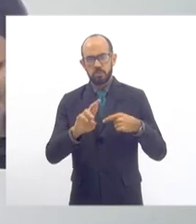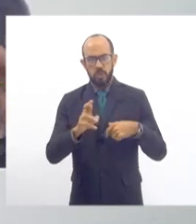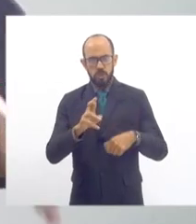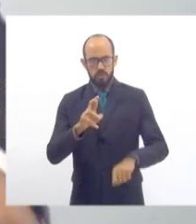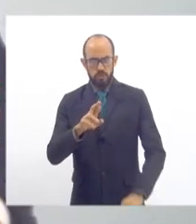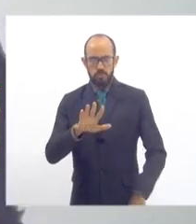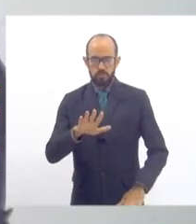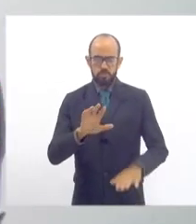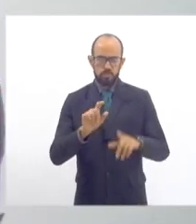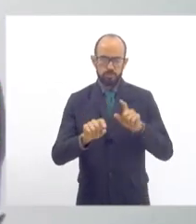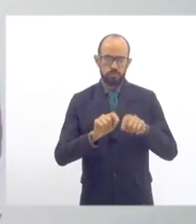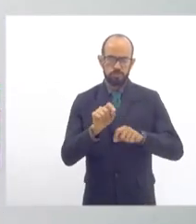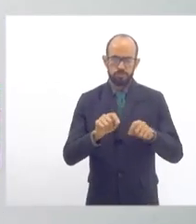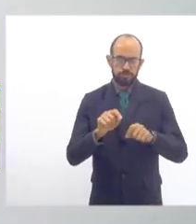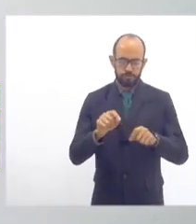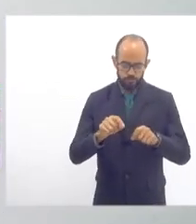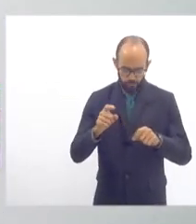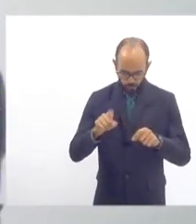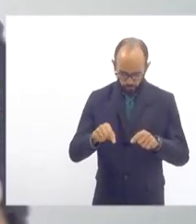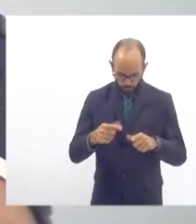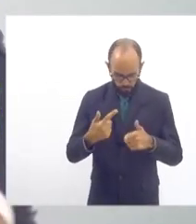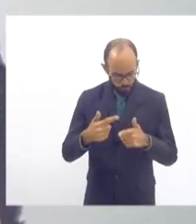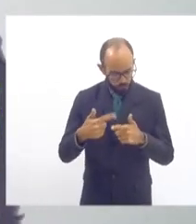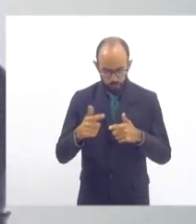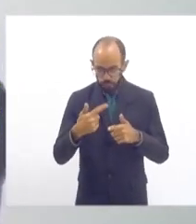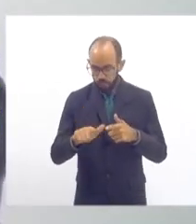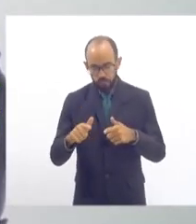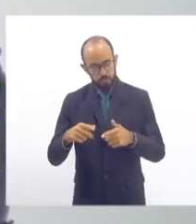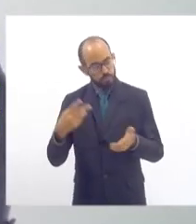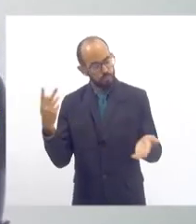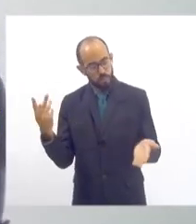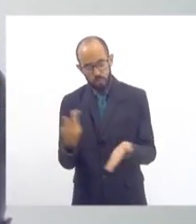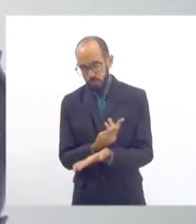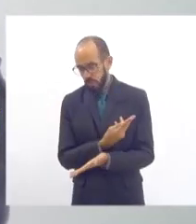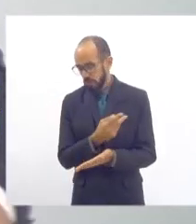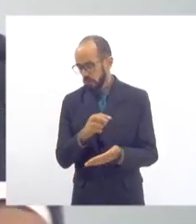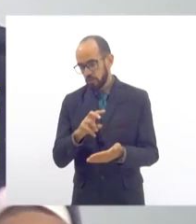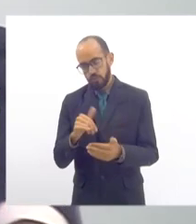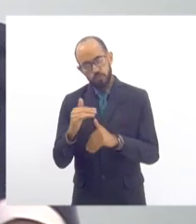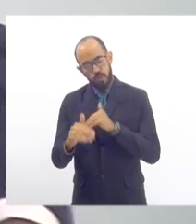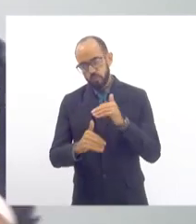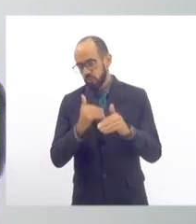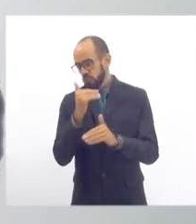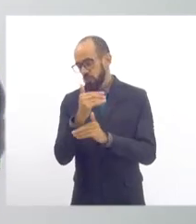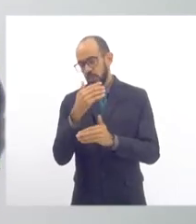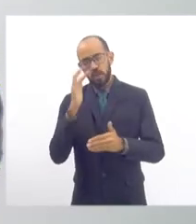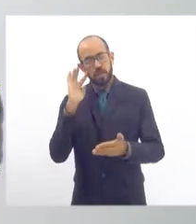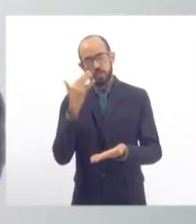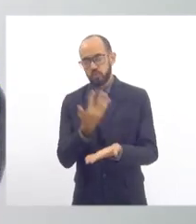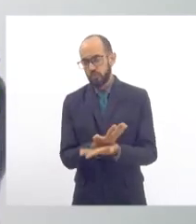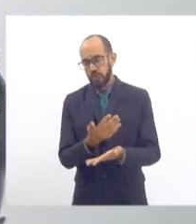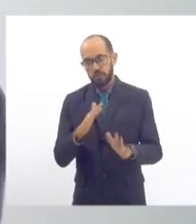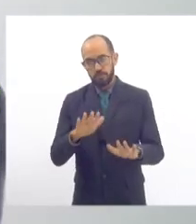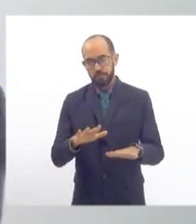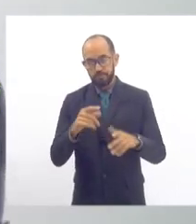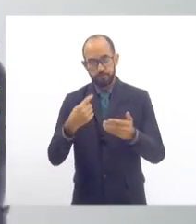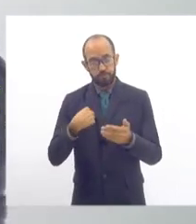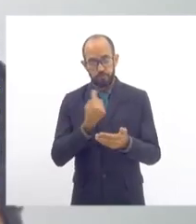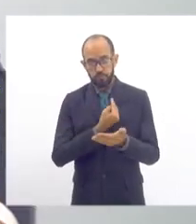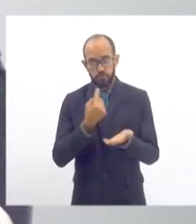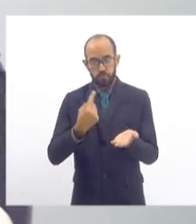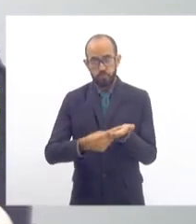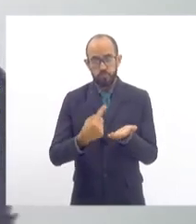a dizer, isso é uma coisa do processo, é uma coisa que a gente vai superar, que a gente pode superar. O que nós combinamos